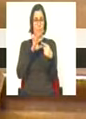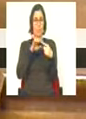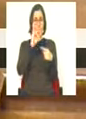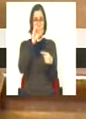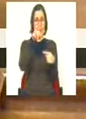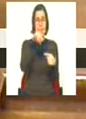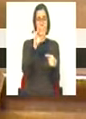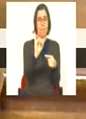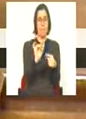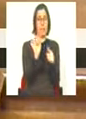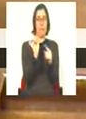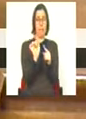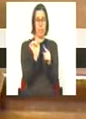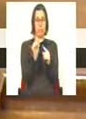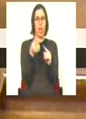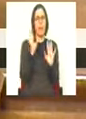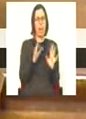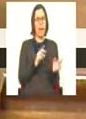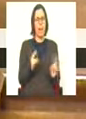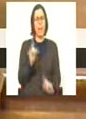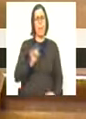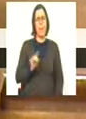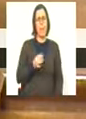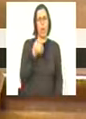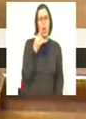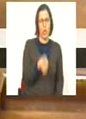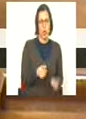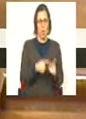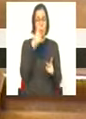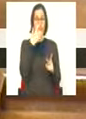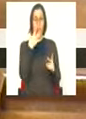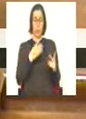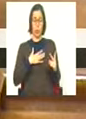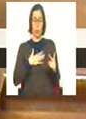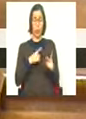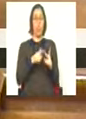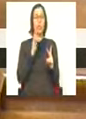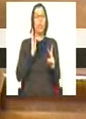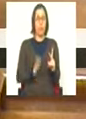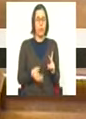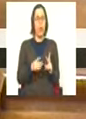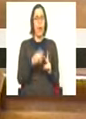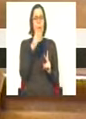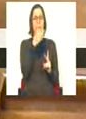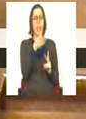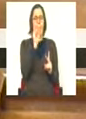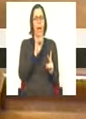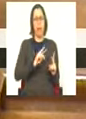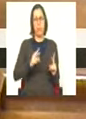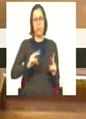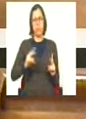IMI, esta é a nona alteração. No imposto sobre as pessoas singulares, esta será a décima